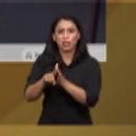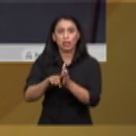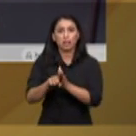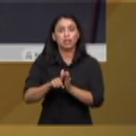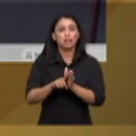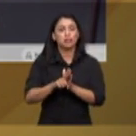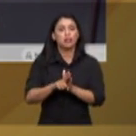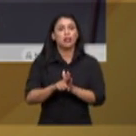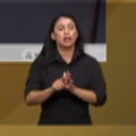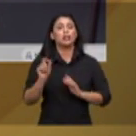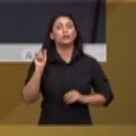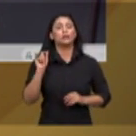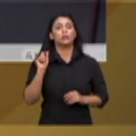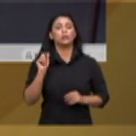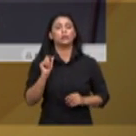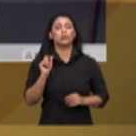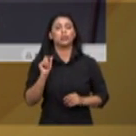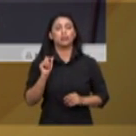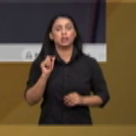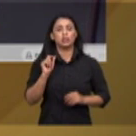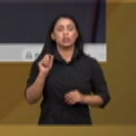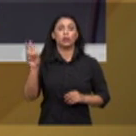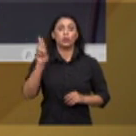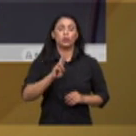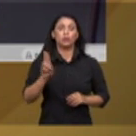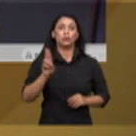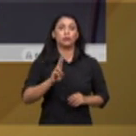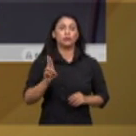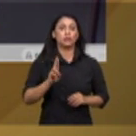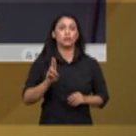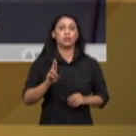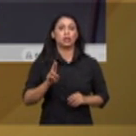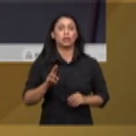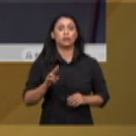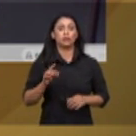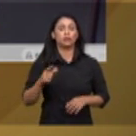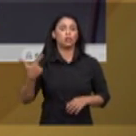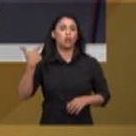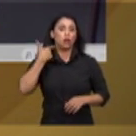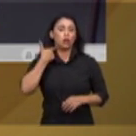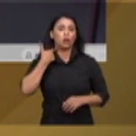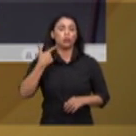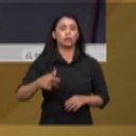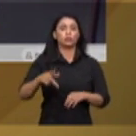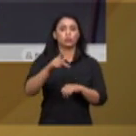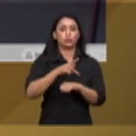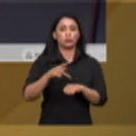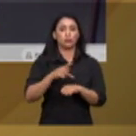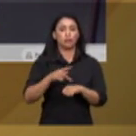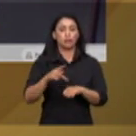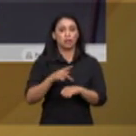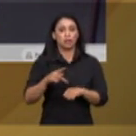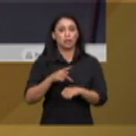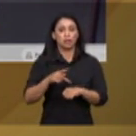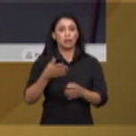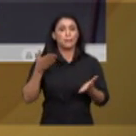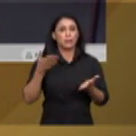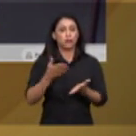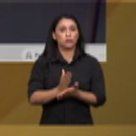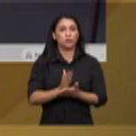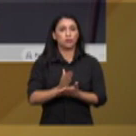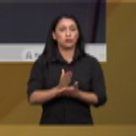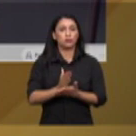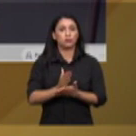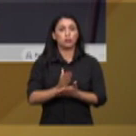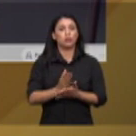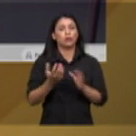a exploração de atividades lotéricas no país, nos estritos limites da legislação aprovada pelo Congresso Nacional,